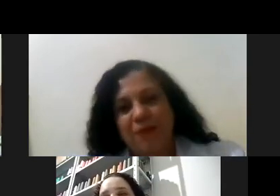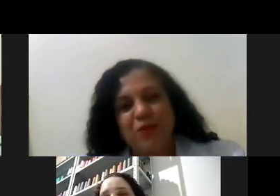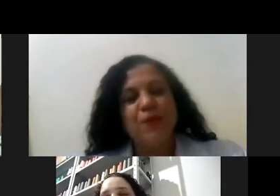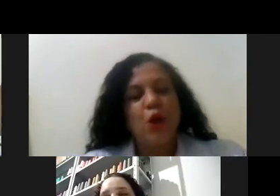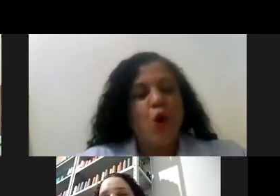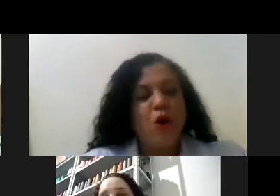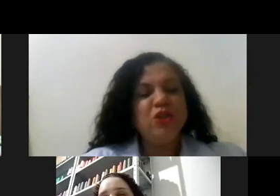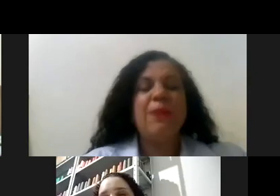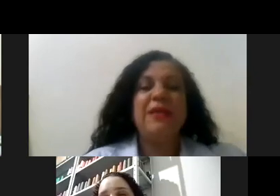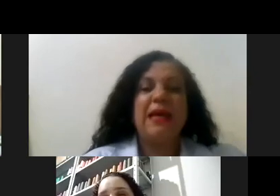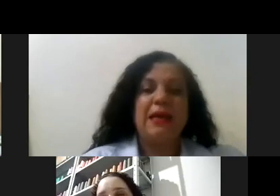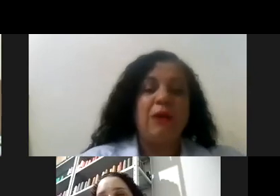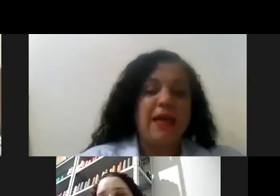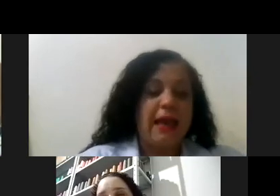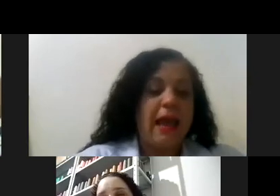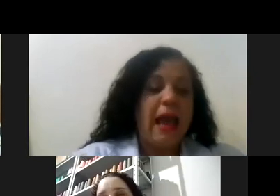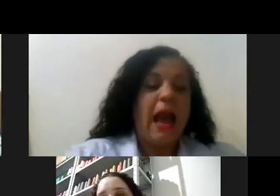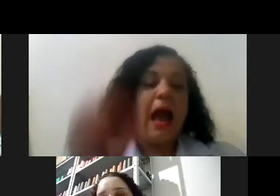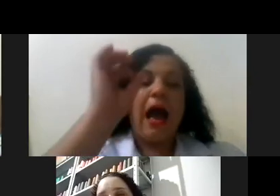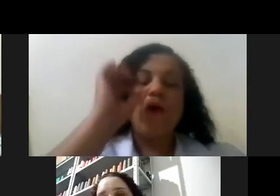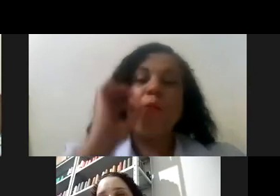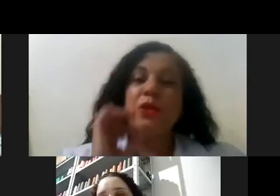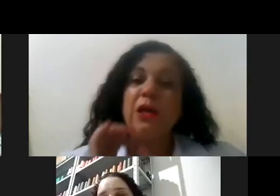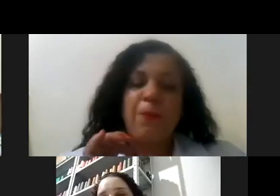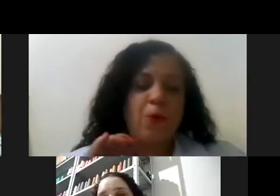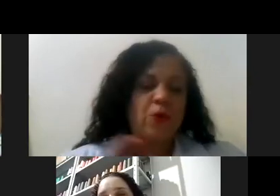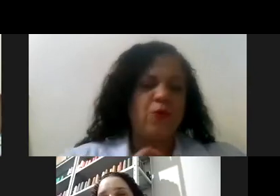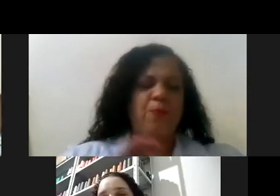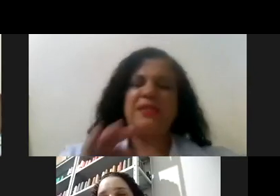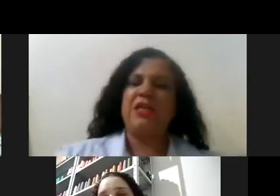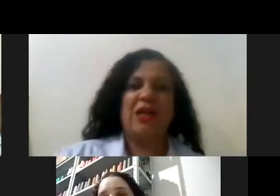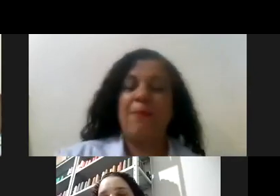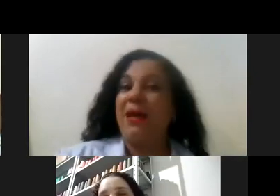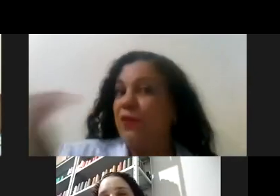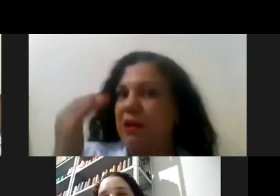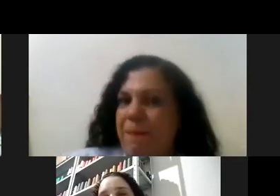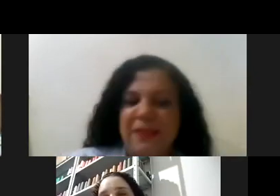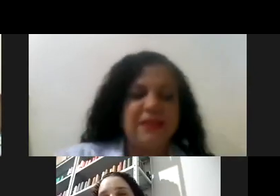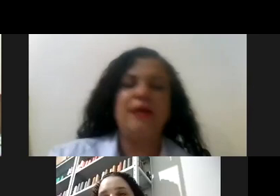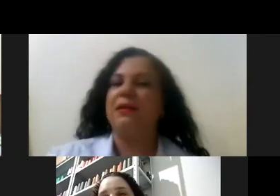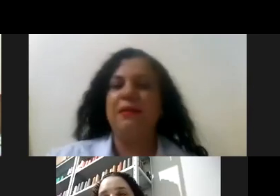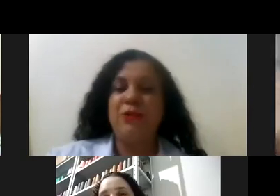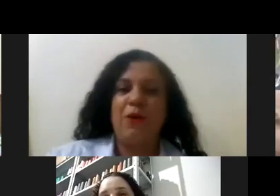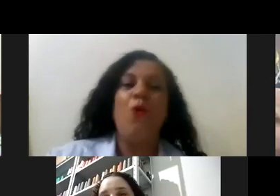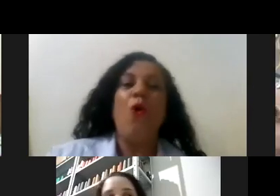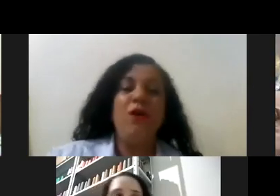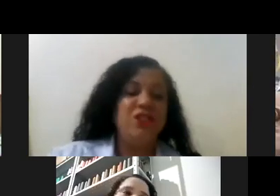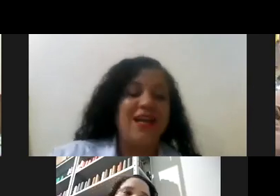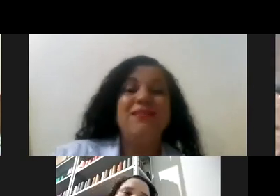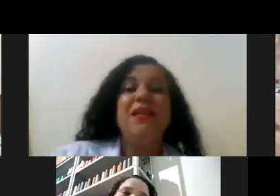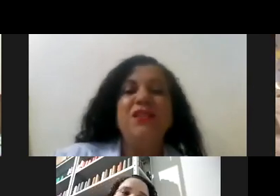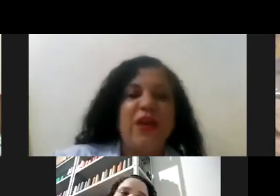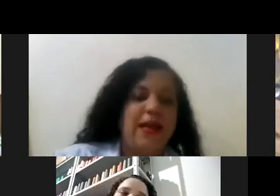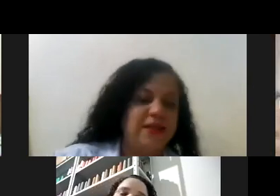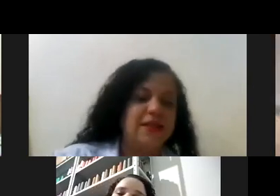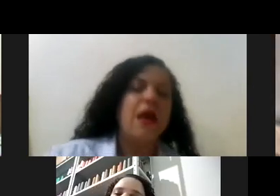nós falarmos. Hoje o tema da aula é acomodando o paciente acamado, foi na aula passada. Não. Hoje